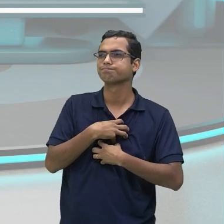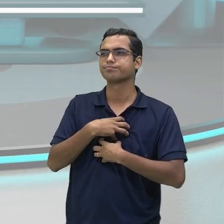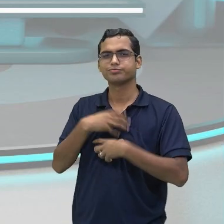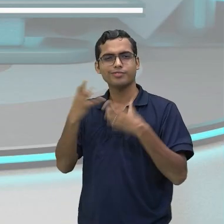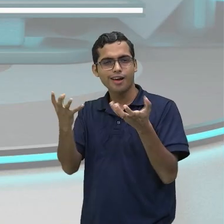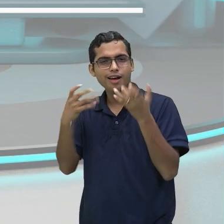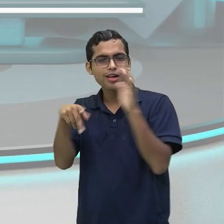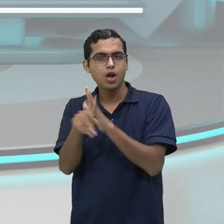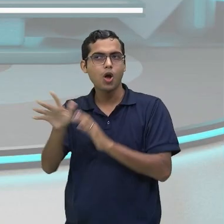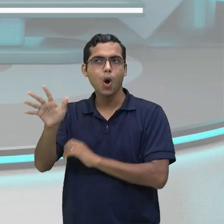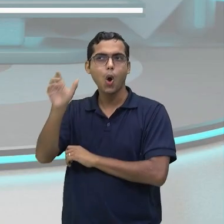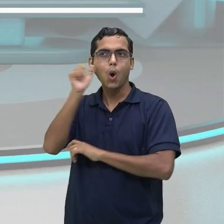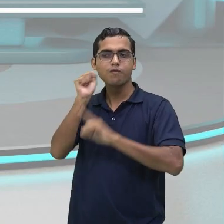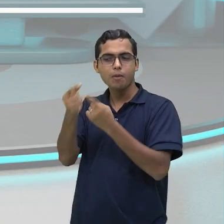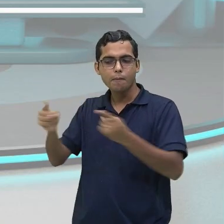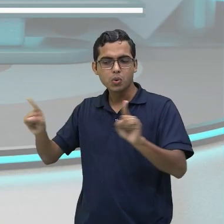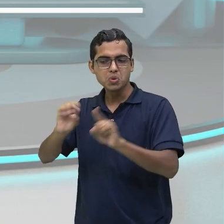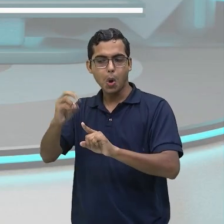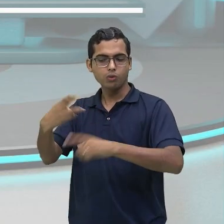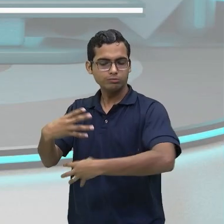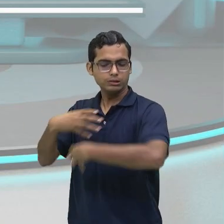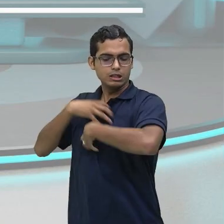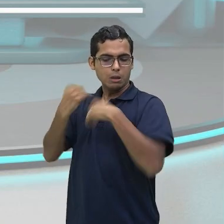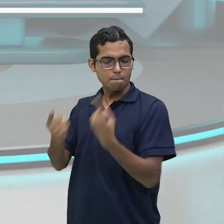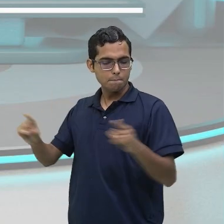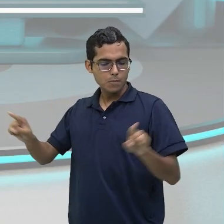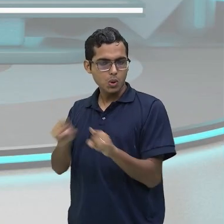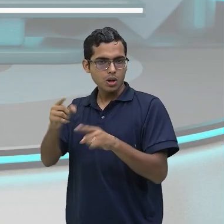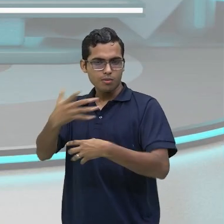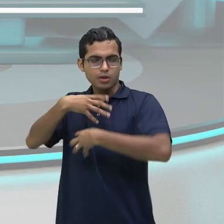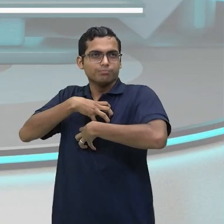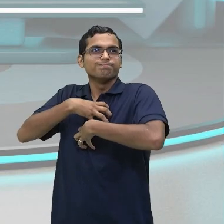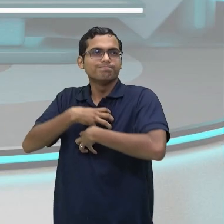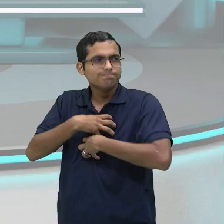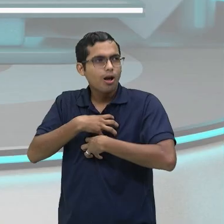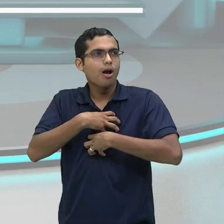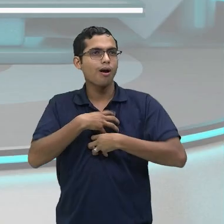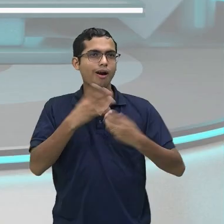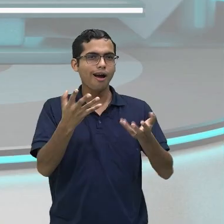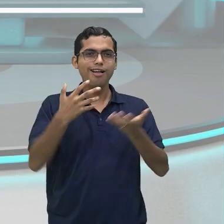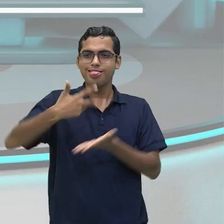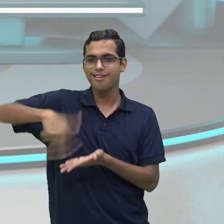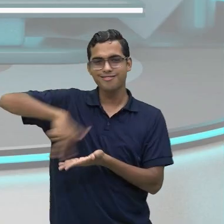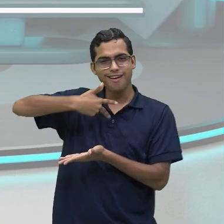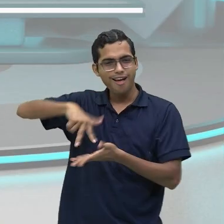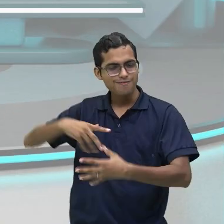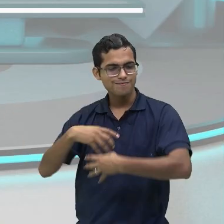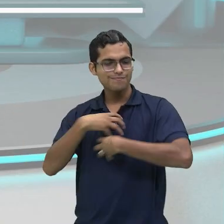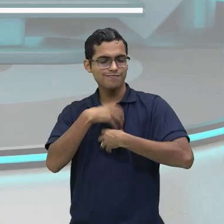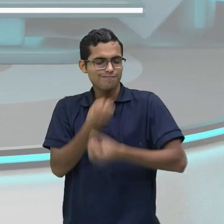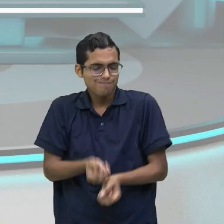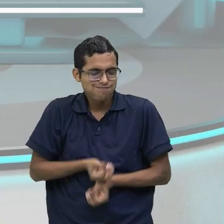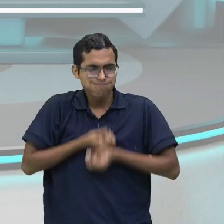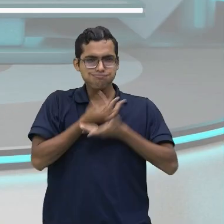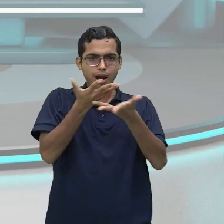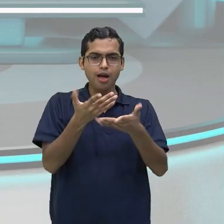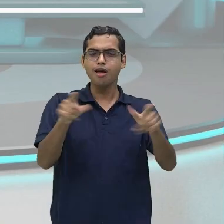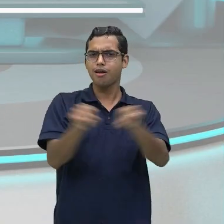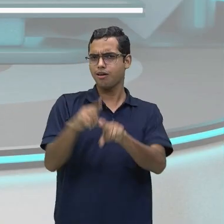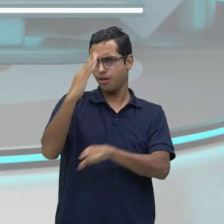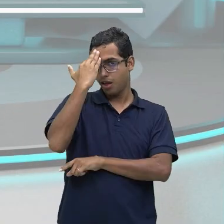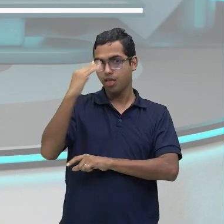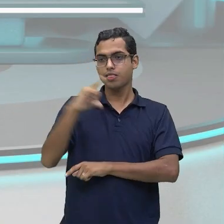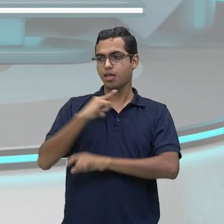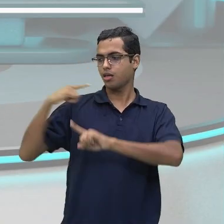é a valorização da ancestralidade. E entender isso é também entender que quando a